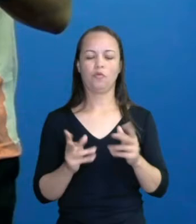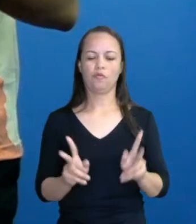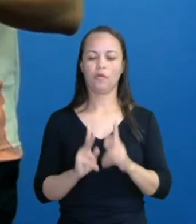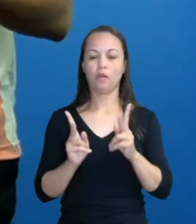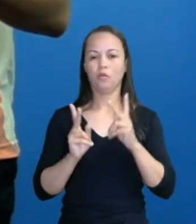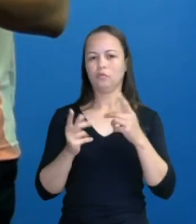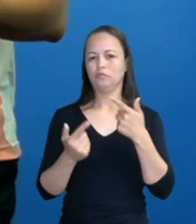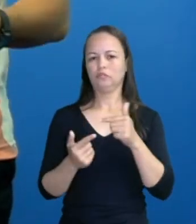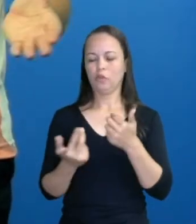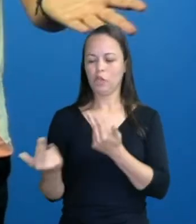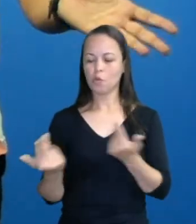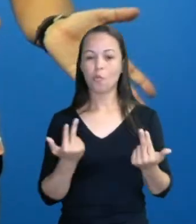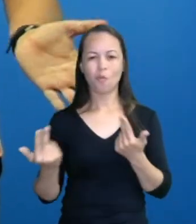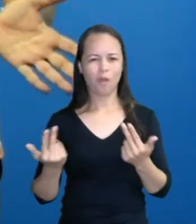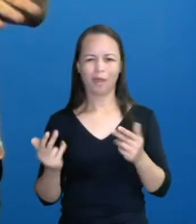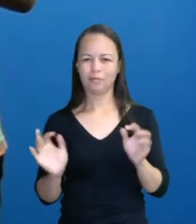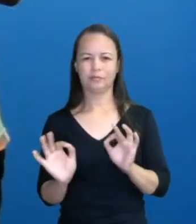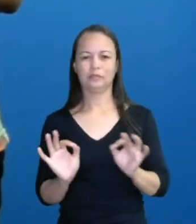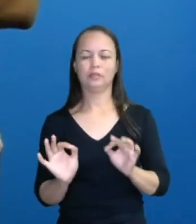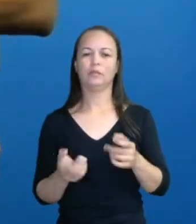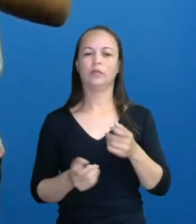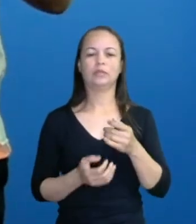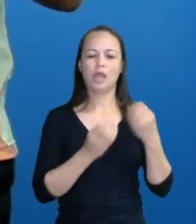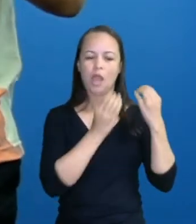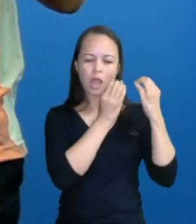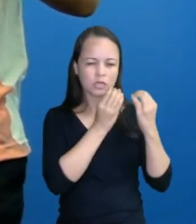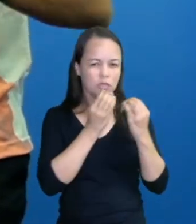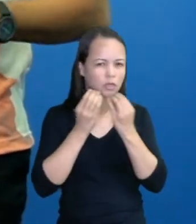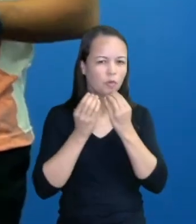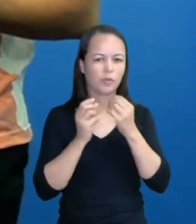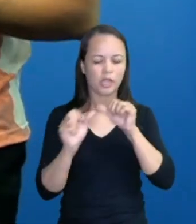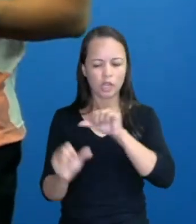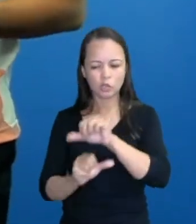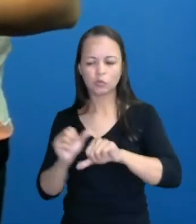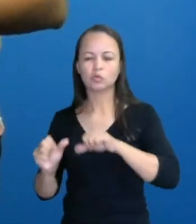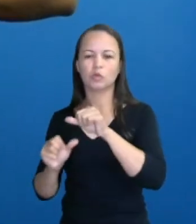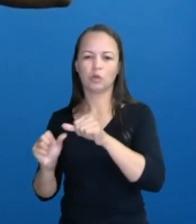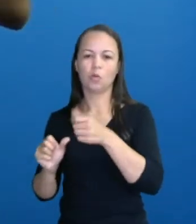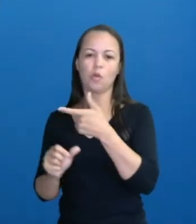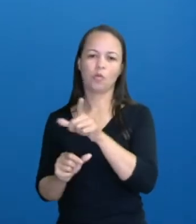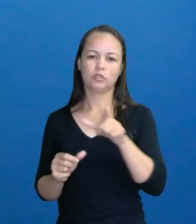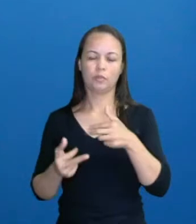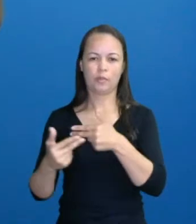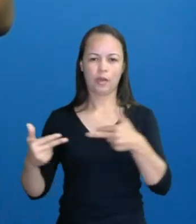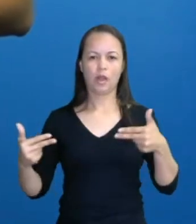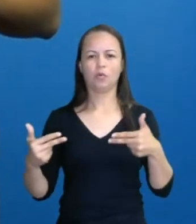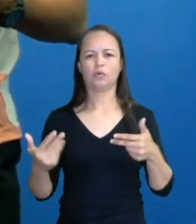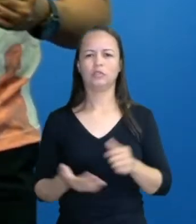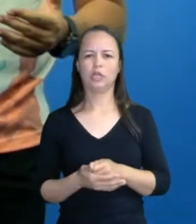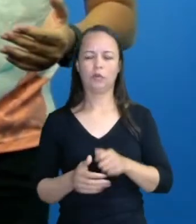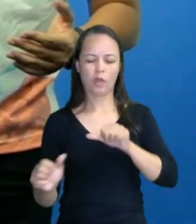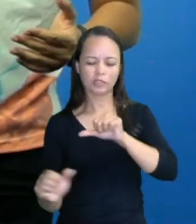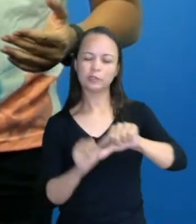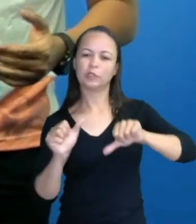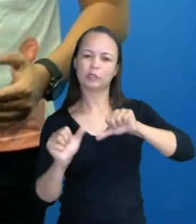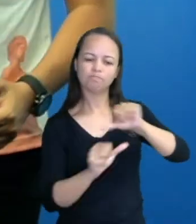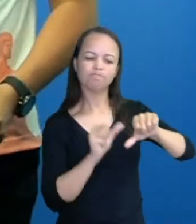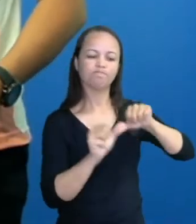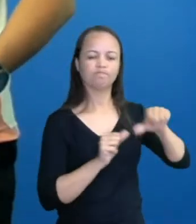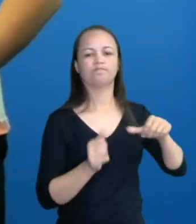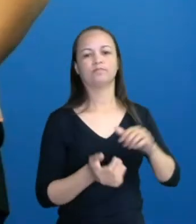foi praticamente igual, então doe milho para poder equivaler uma coisa pela outra. Então, era um sistema muito de trocas.